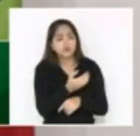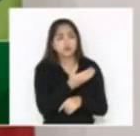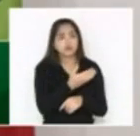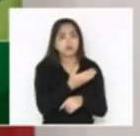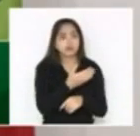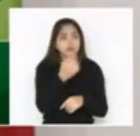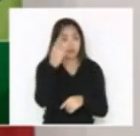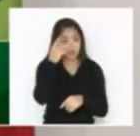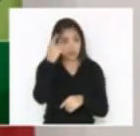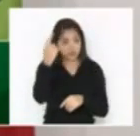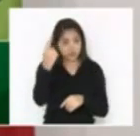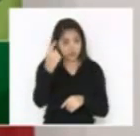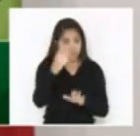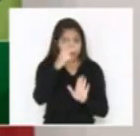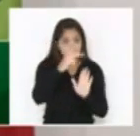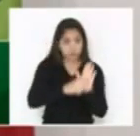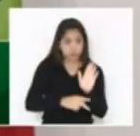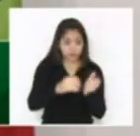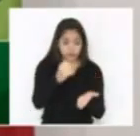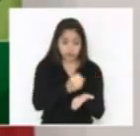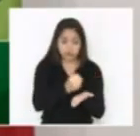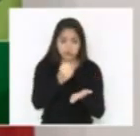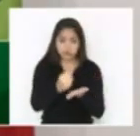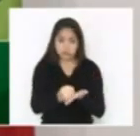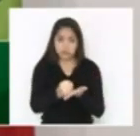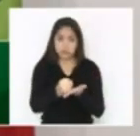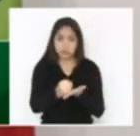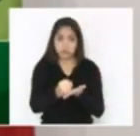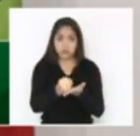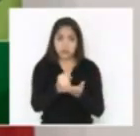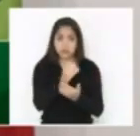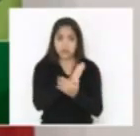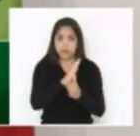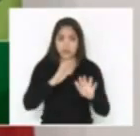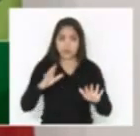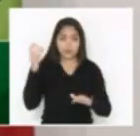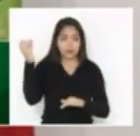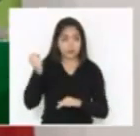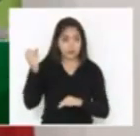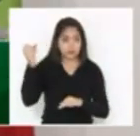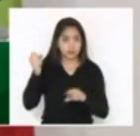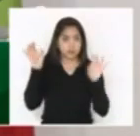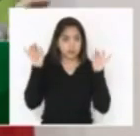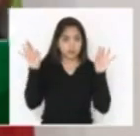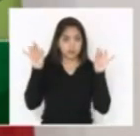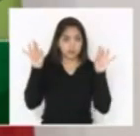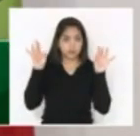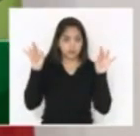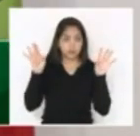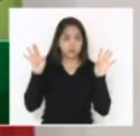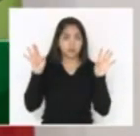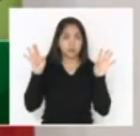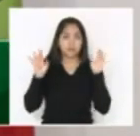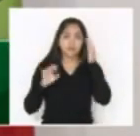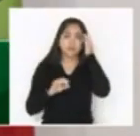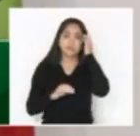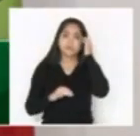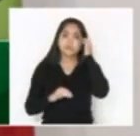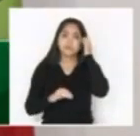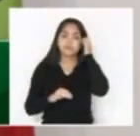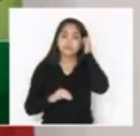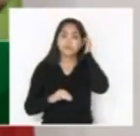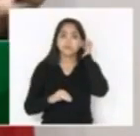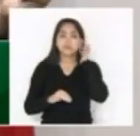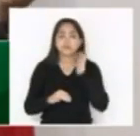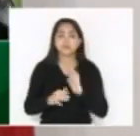eu protocolei aqui para extinguir a aposentadoria, mas que o meu era proporcional, busquei do Rio Grande do Sul,